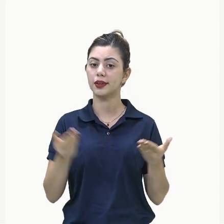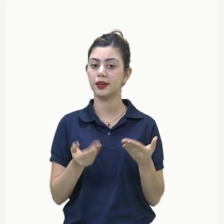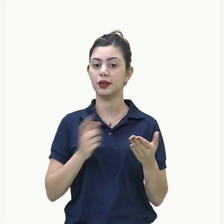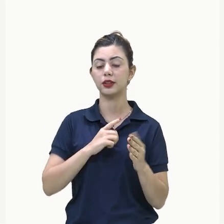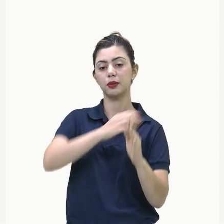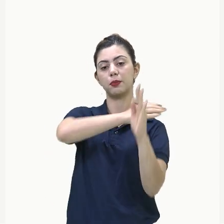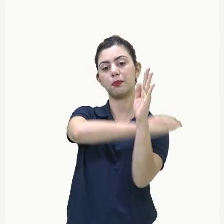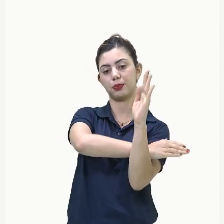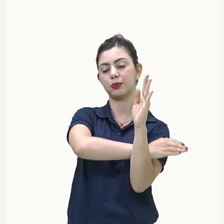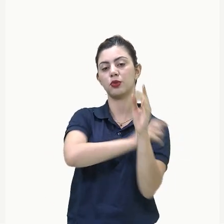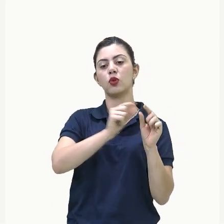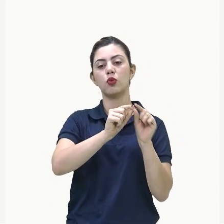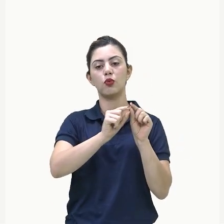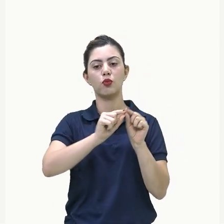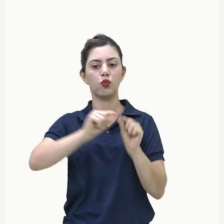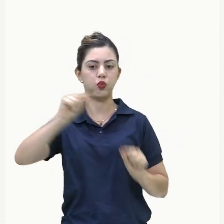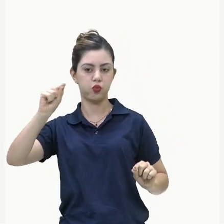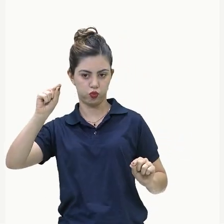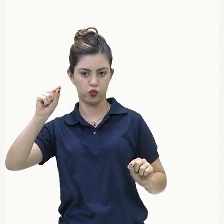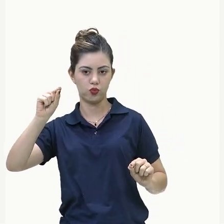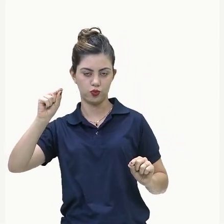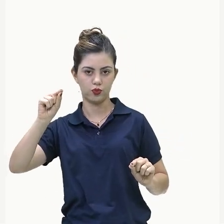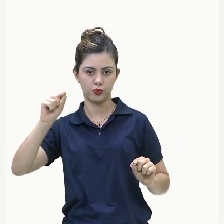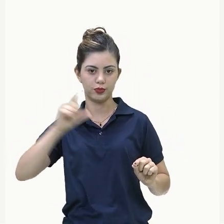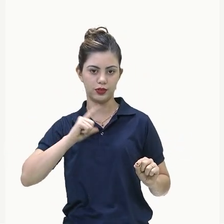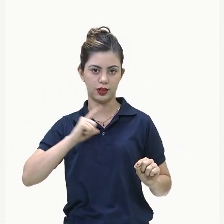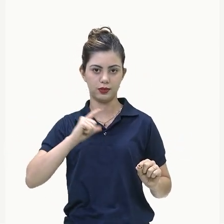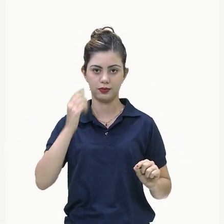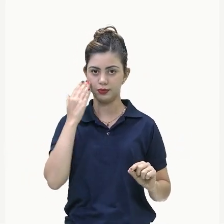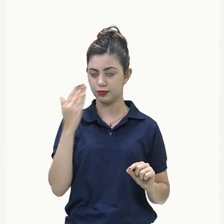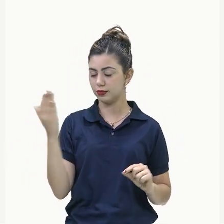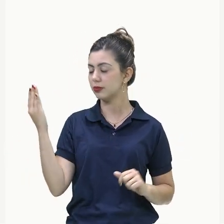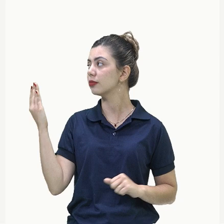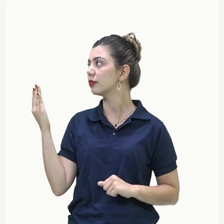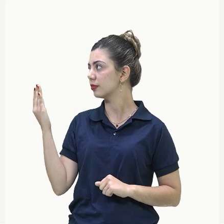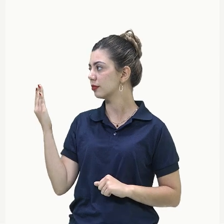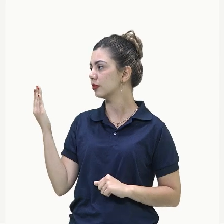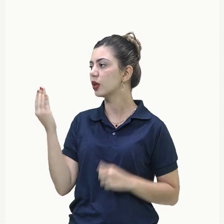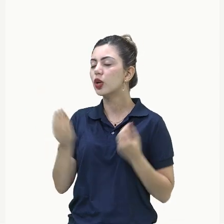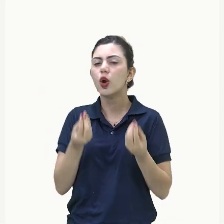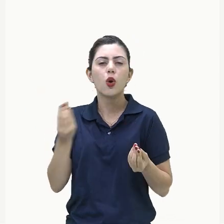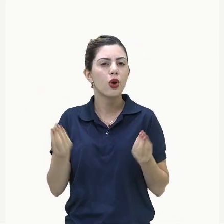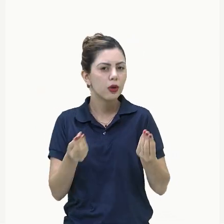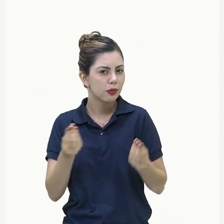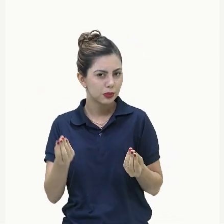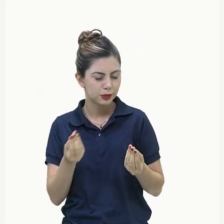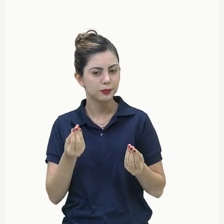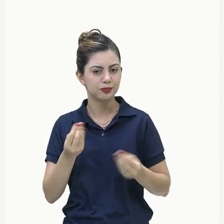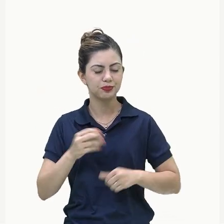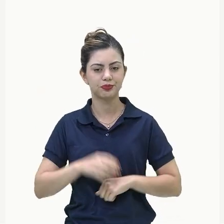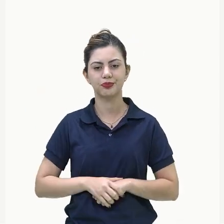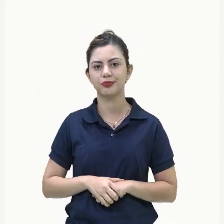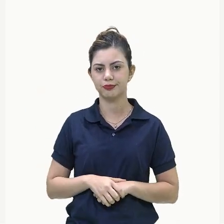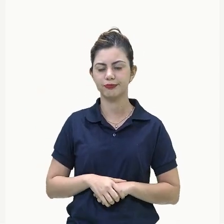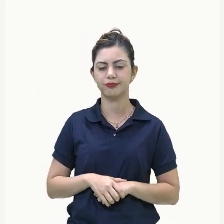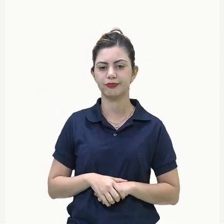né? Percebam então que nós temos um segmento de reta, ele tem